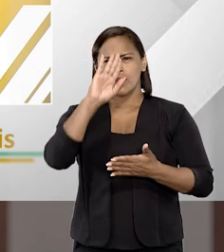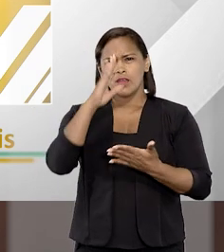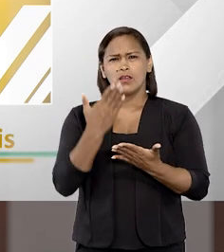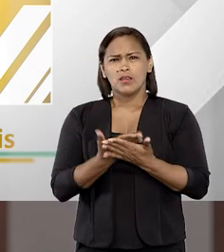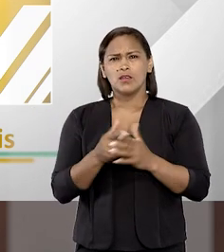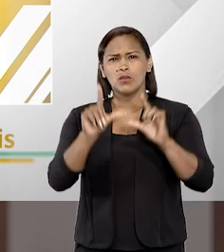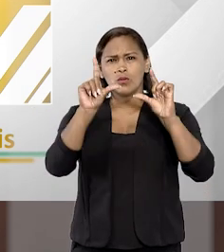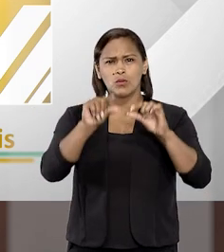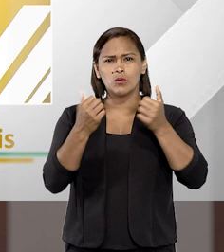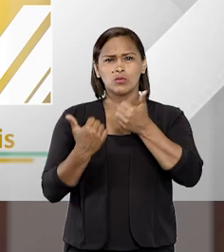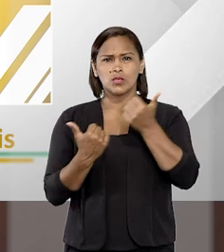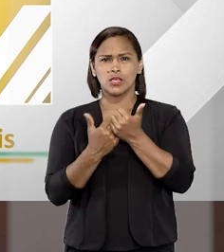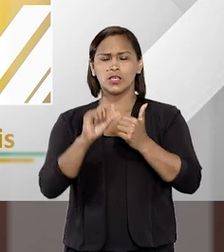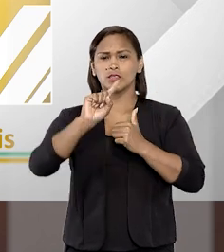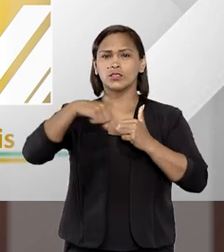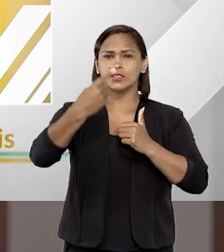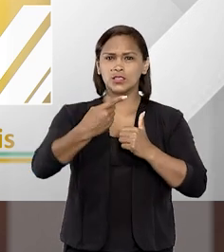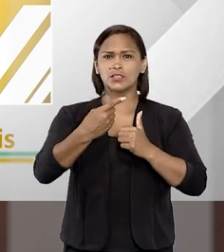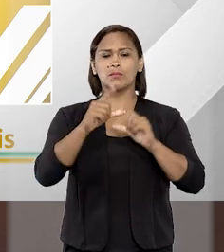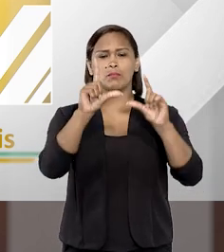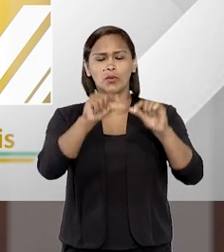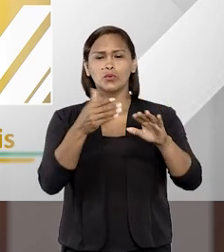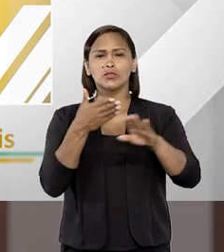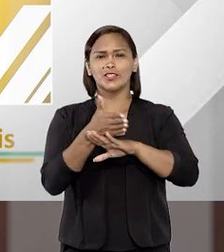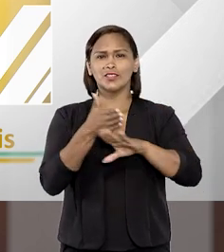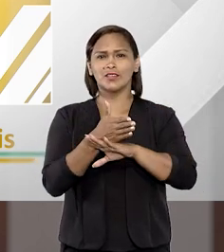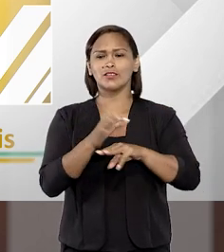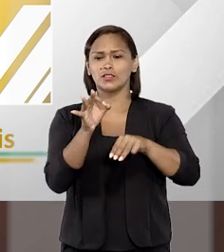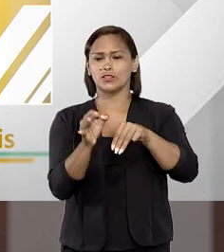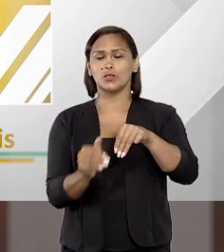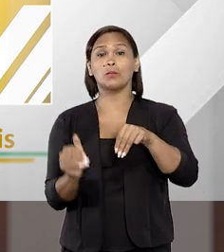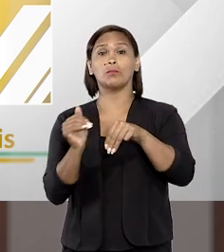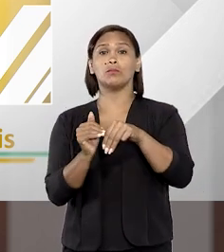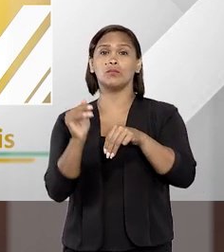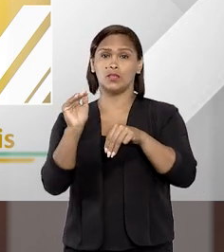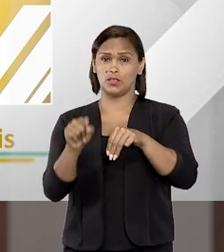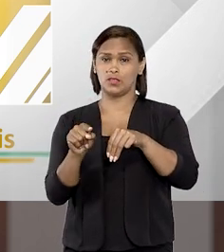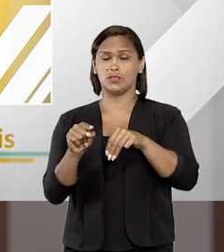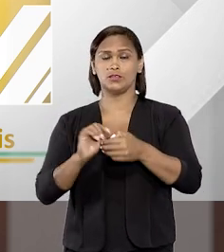pouco agregado depois da intervenção do